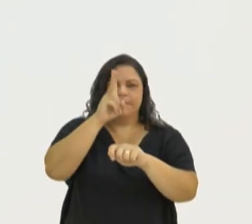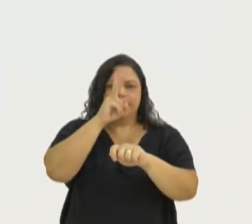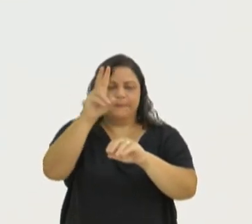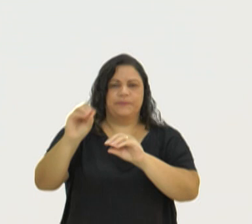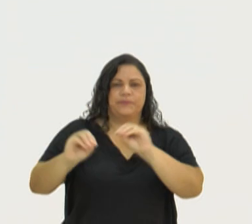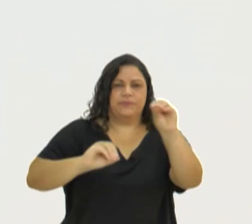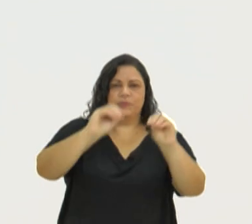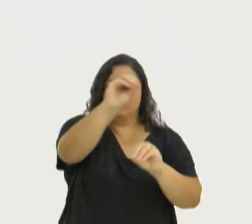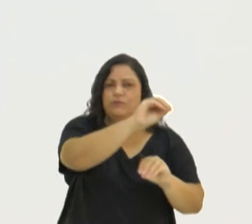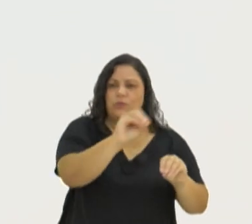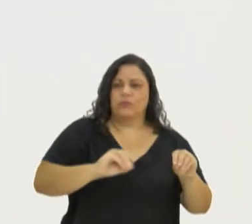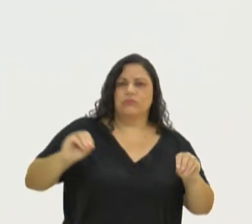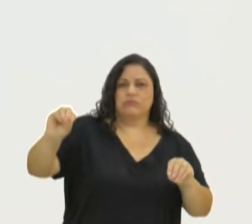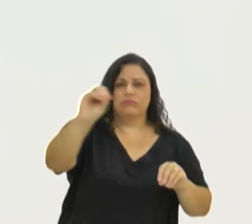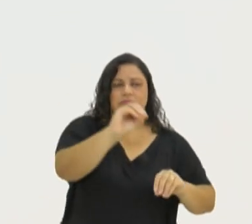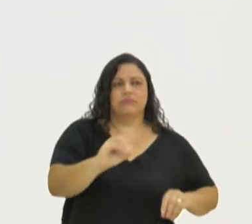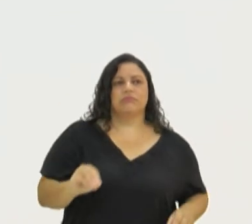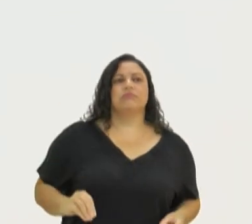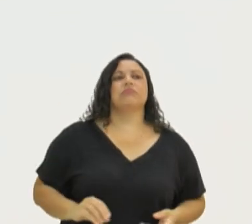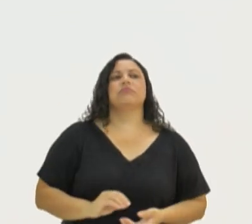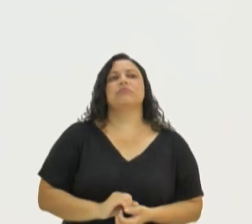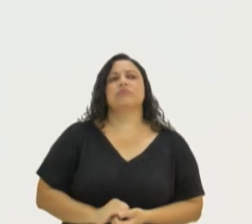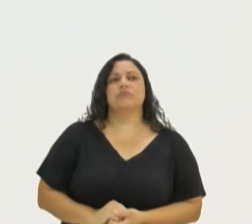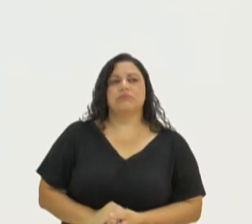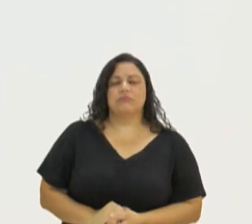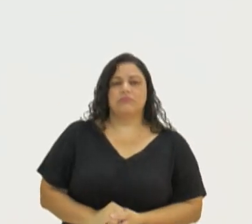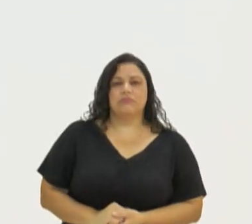aqui. Agora, se ela está